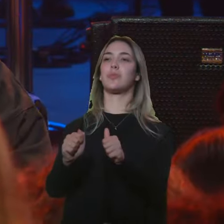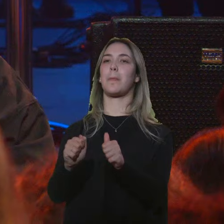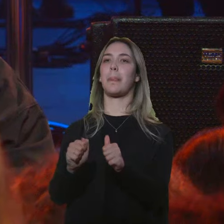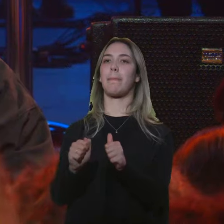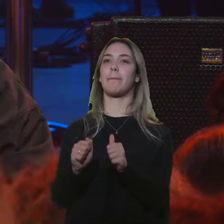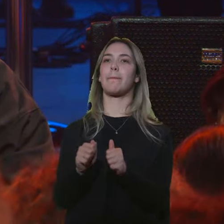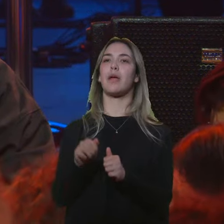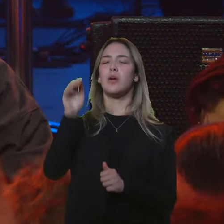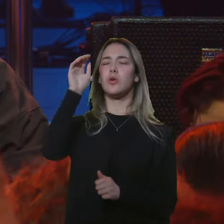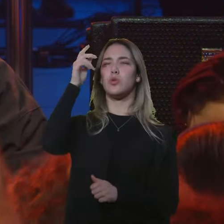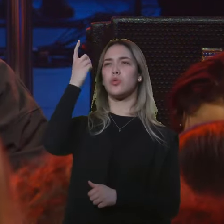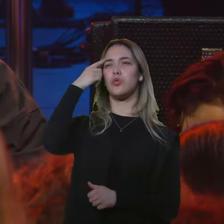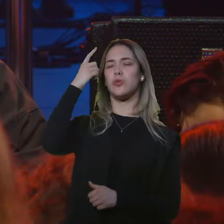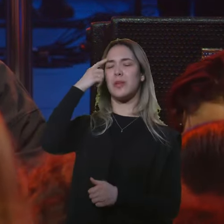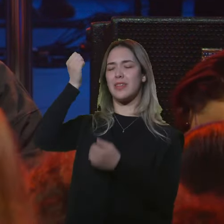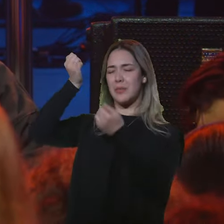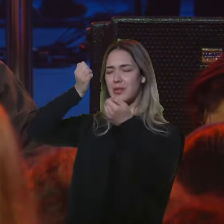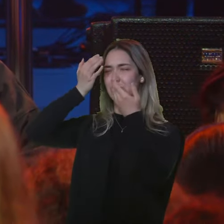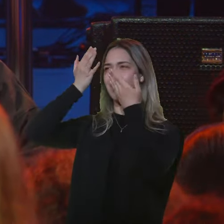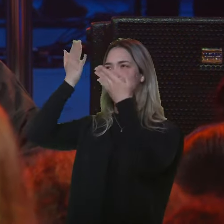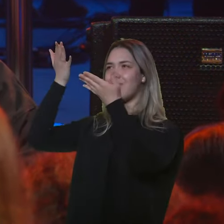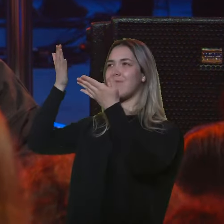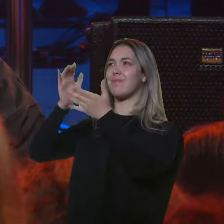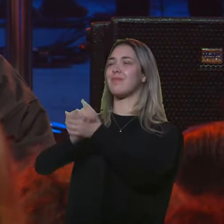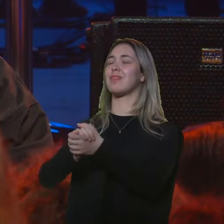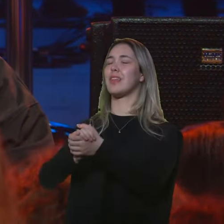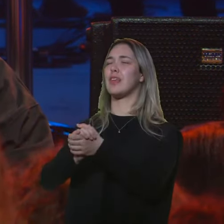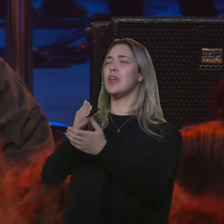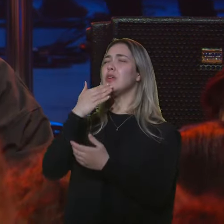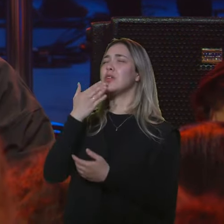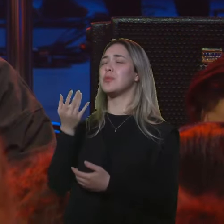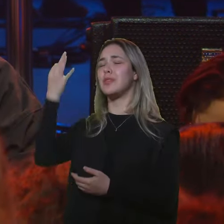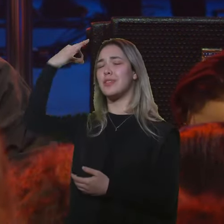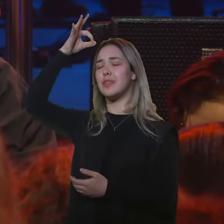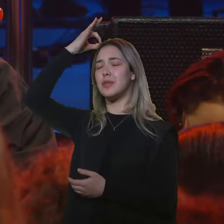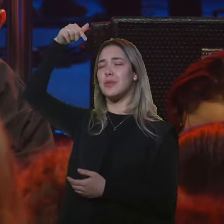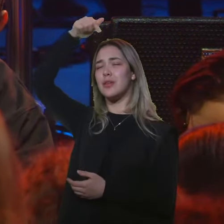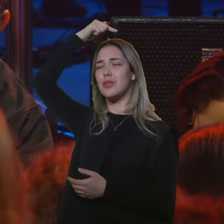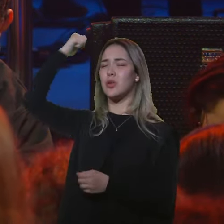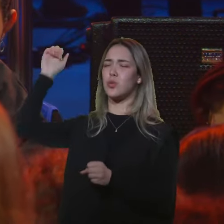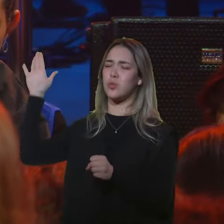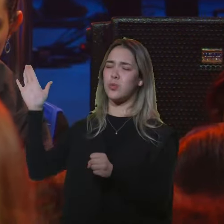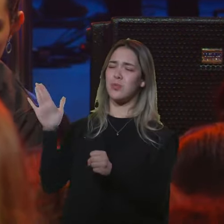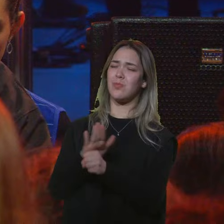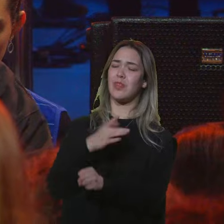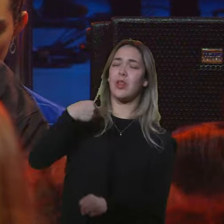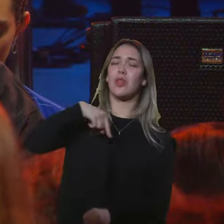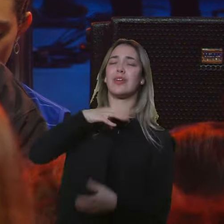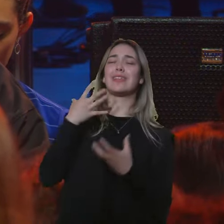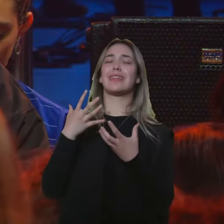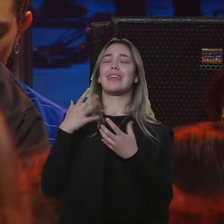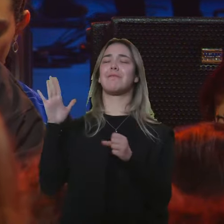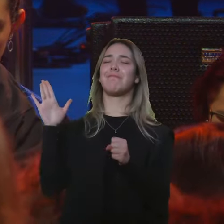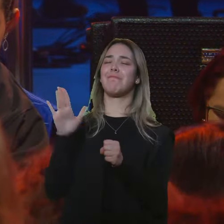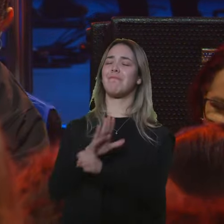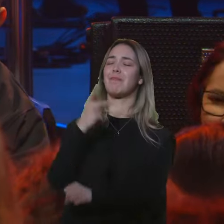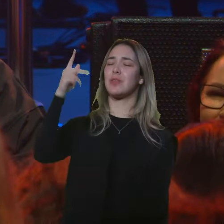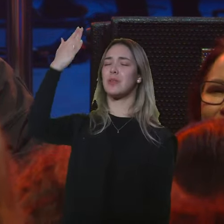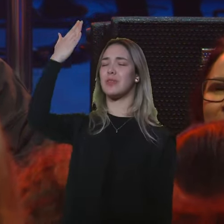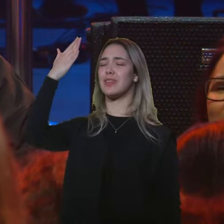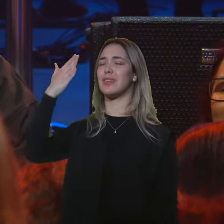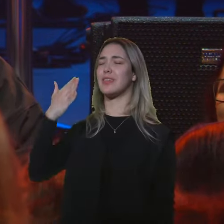Ti e pedimos, Deus, que o Seu Espírito nos encha e que nós possamos ser cheios da Sua presença essa semana e pelo resto